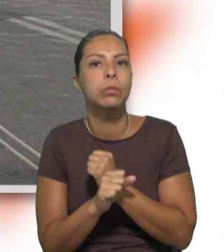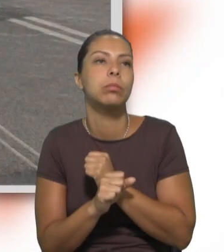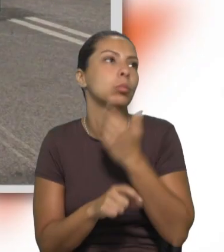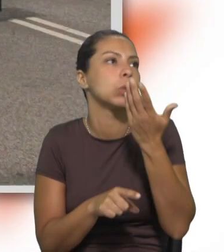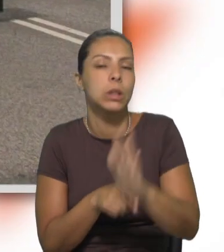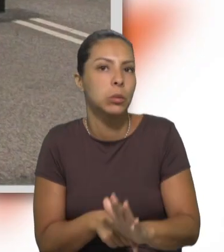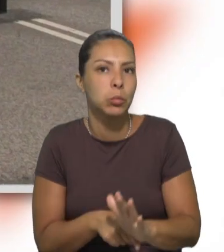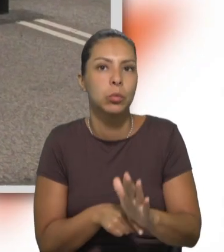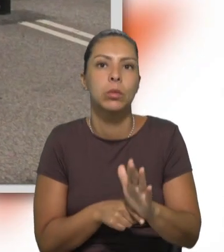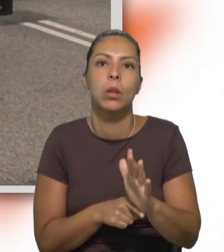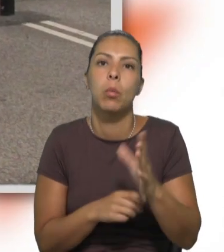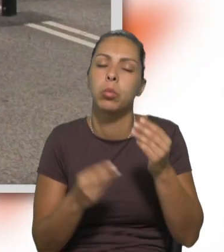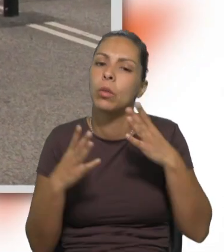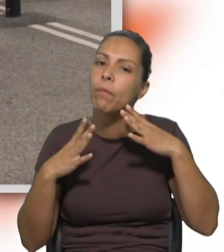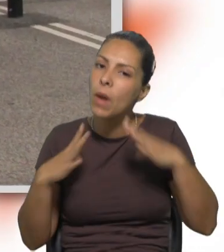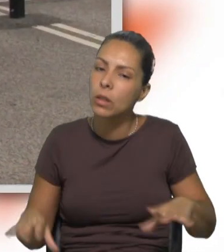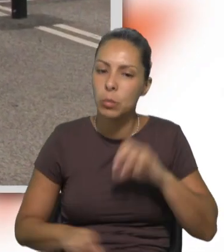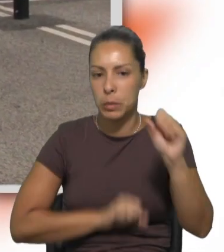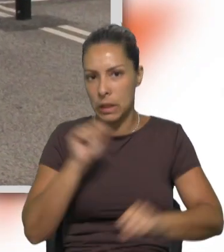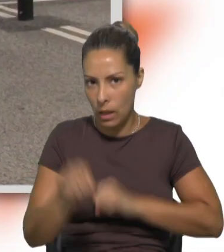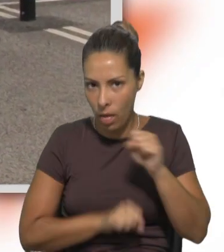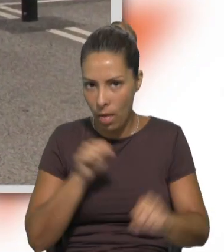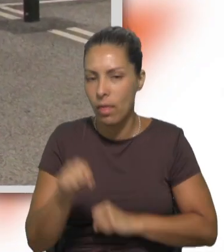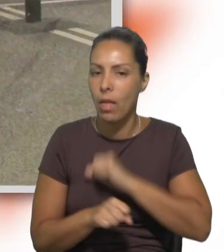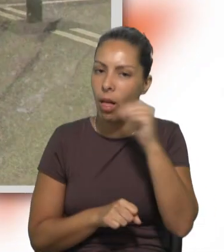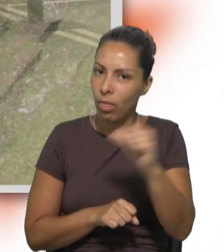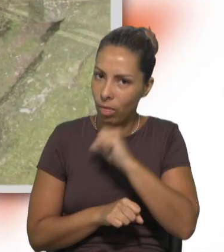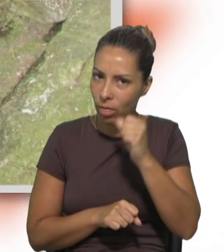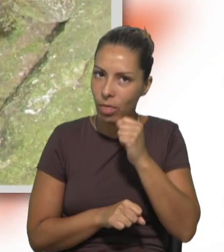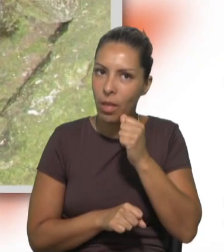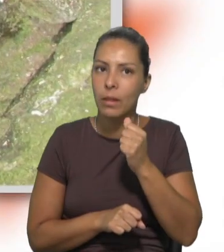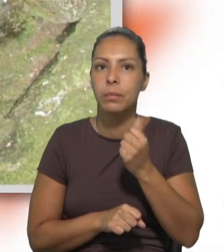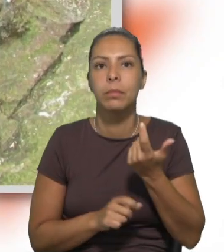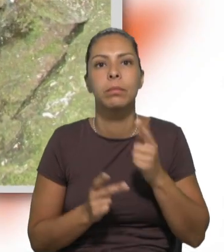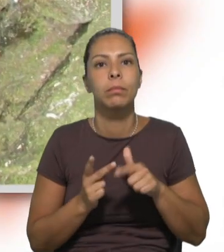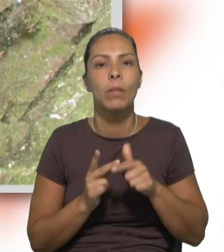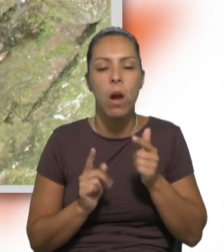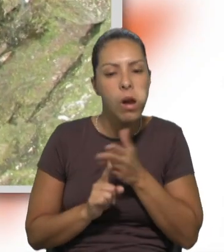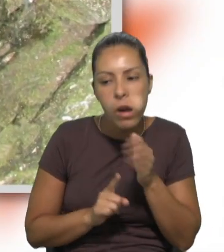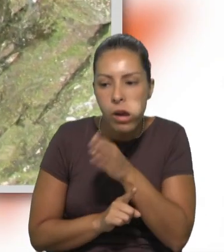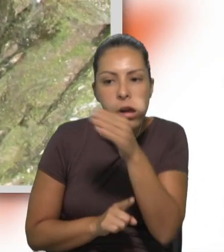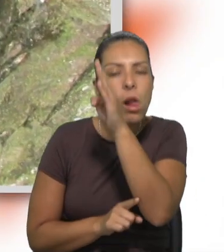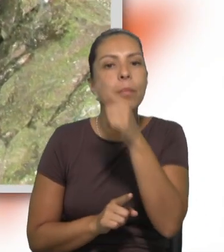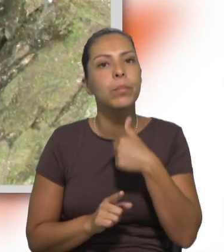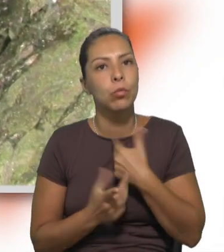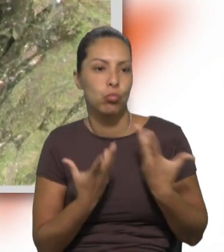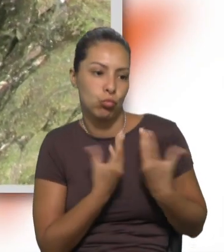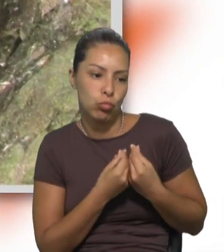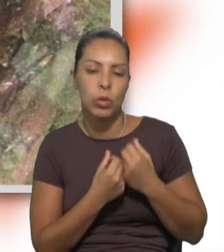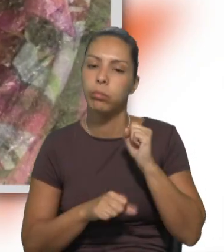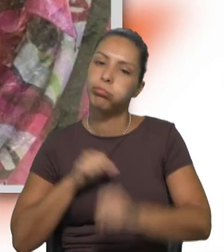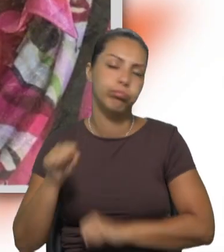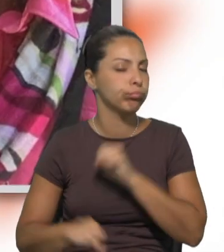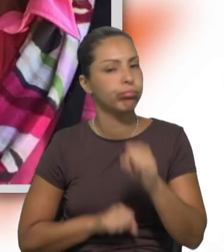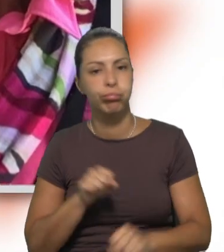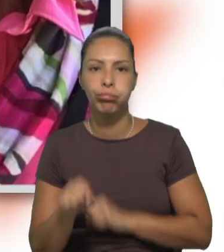fizemos várias férias de bicicleta, em que traçámos um percurso e fomos com as alforjas na bicicleta e lá